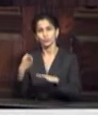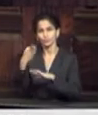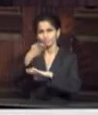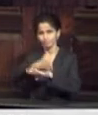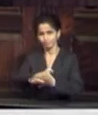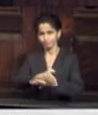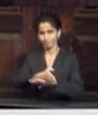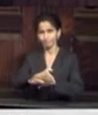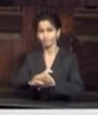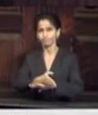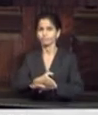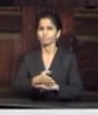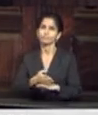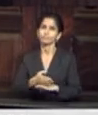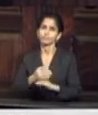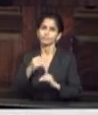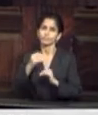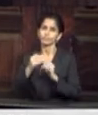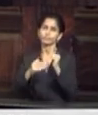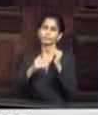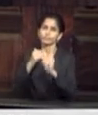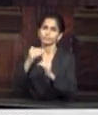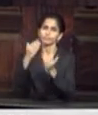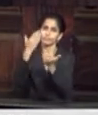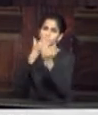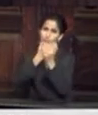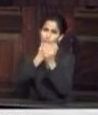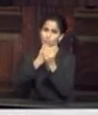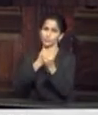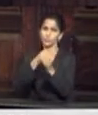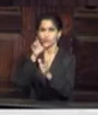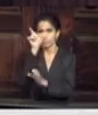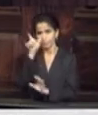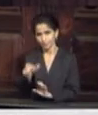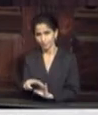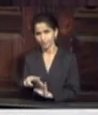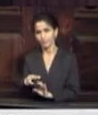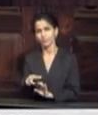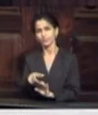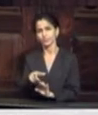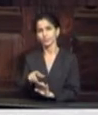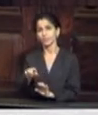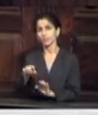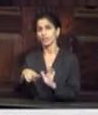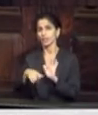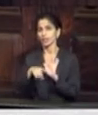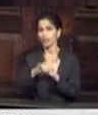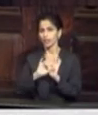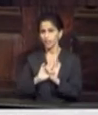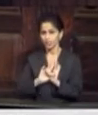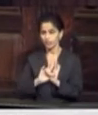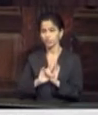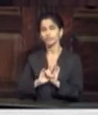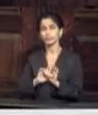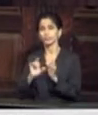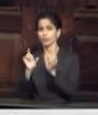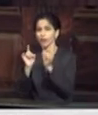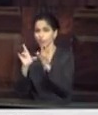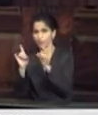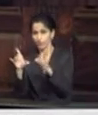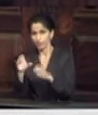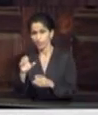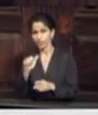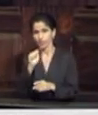intervir no processo de modelagem que vai ser definido e que antecede a alienação propriamente dita